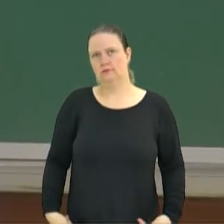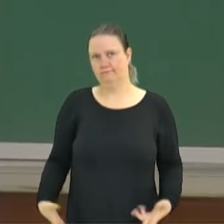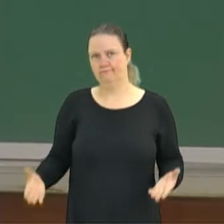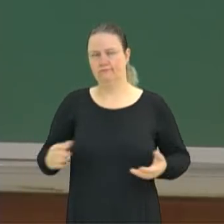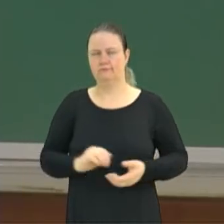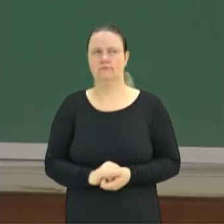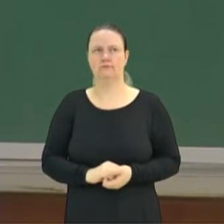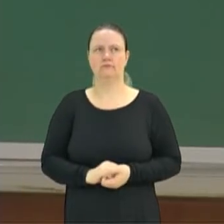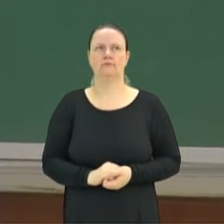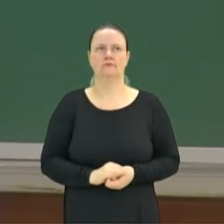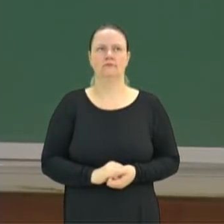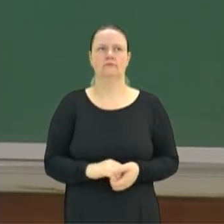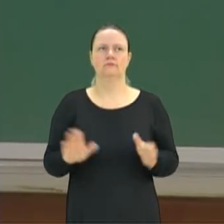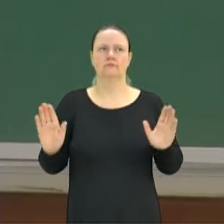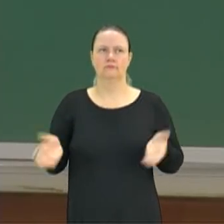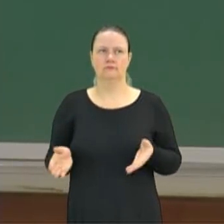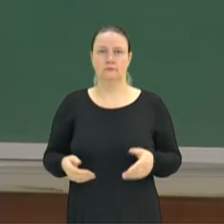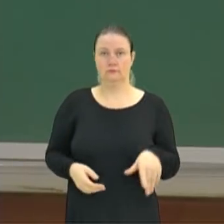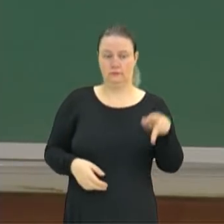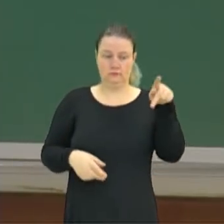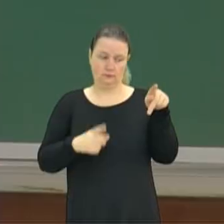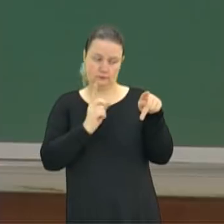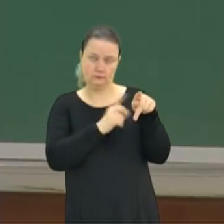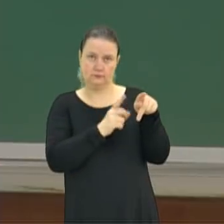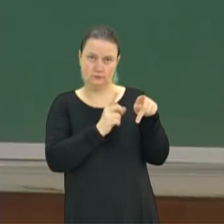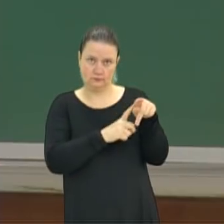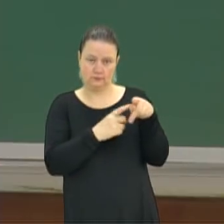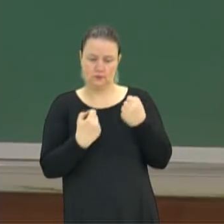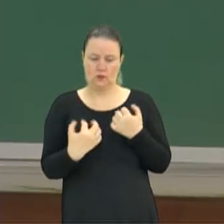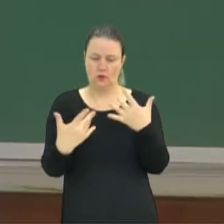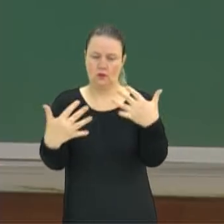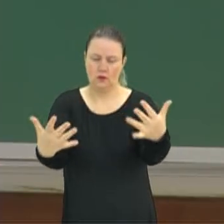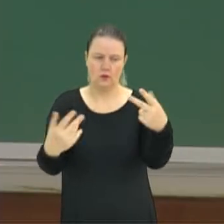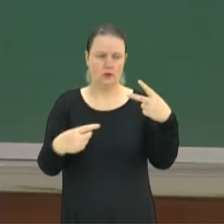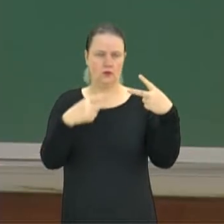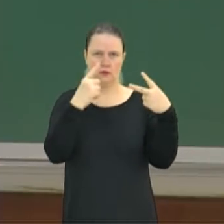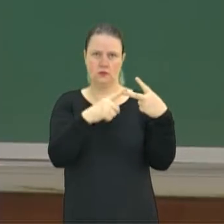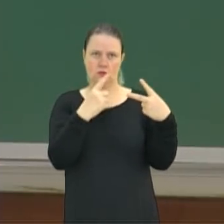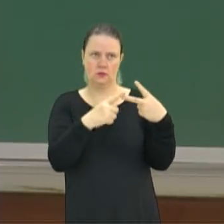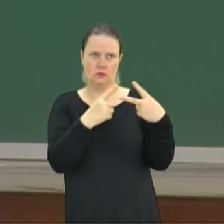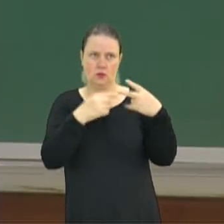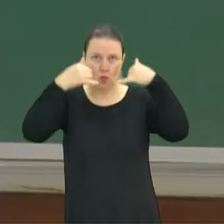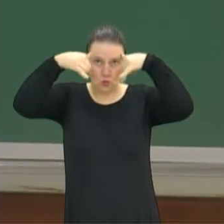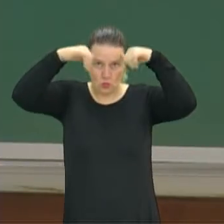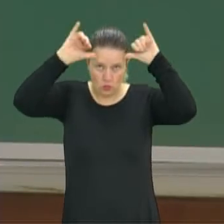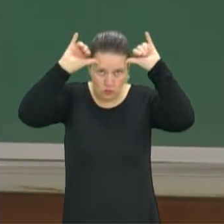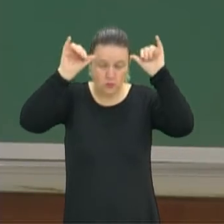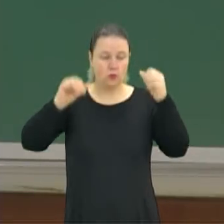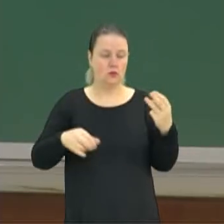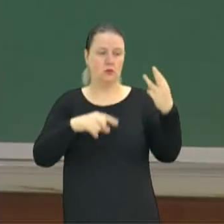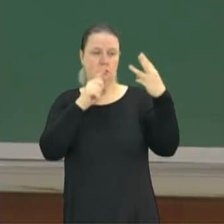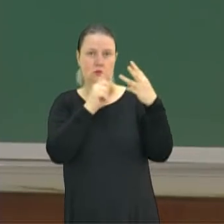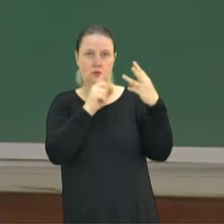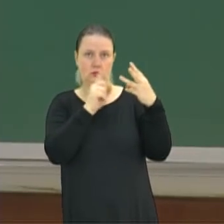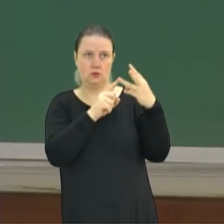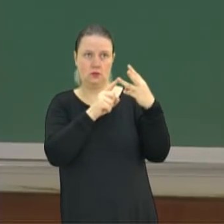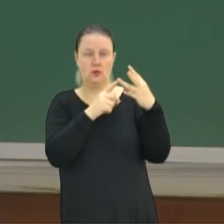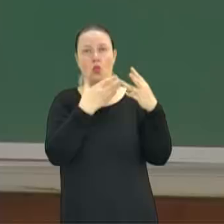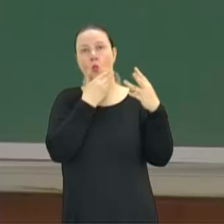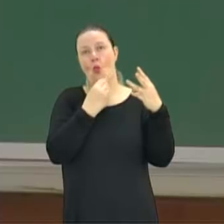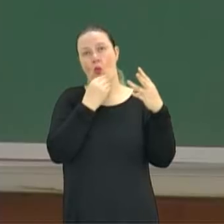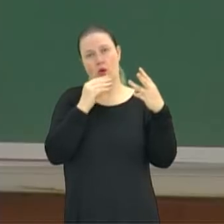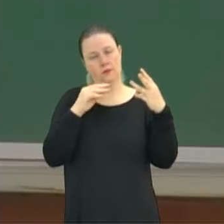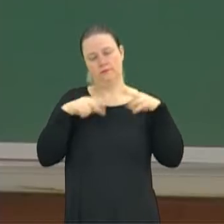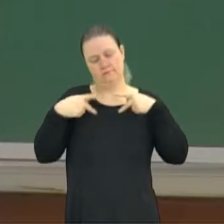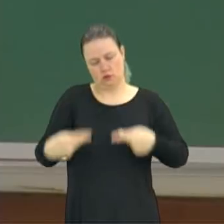mesmo. Produtor, no nosso caso aqui, alfafa. Consumidor primário, boi, que é um herbívoro. Consumidor secundário, o